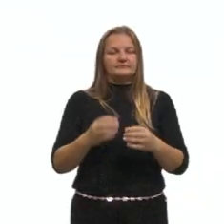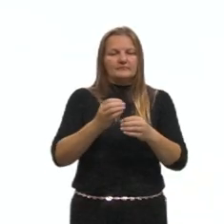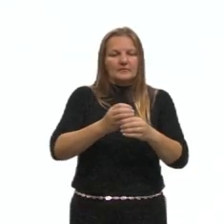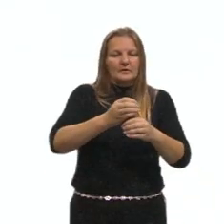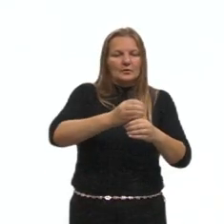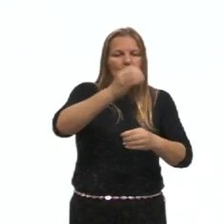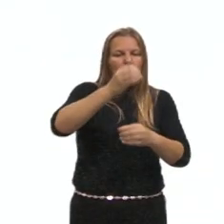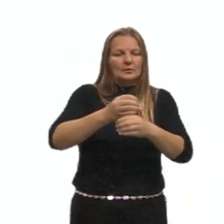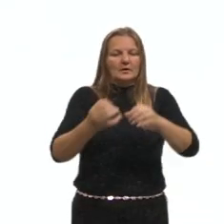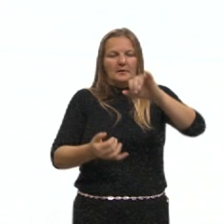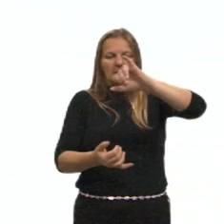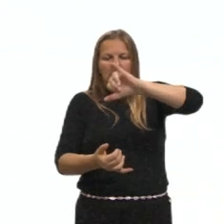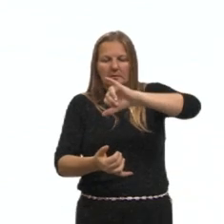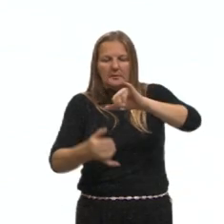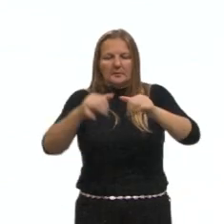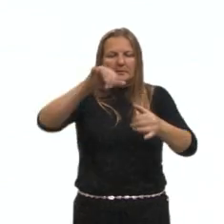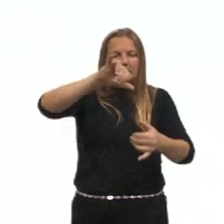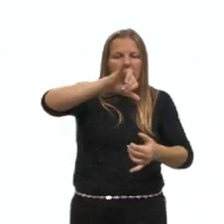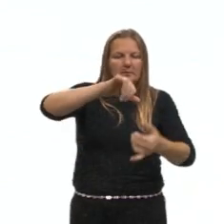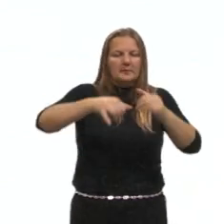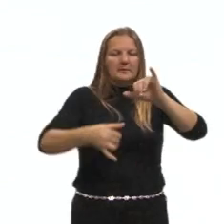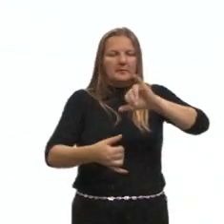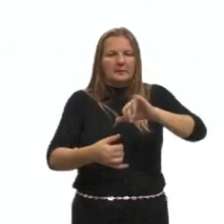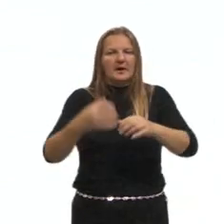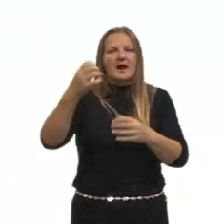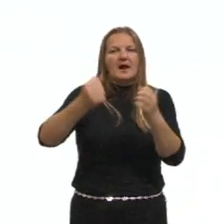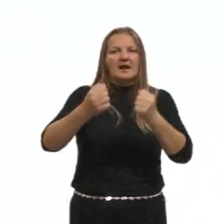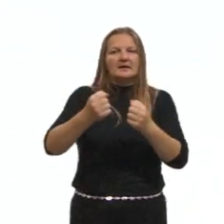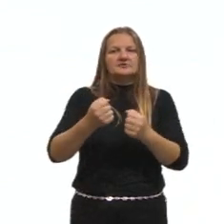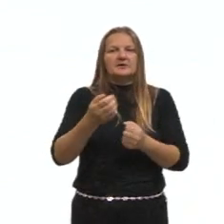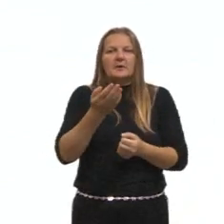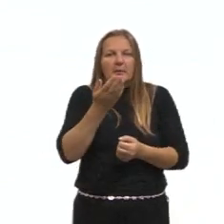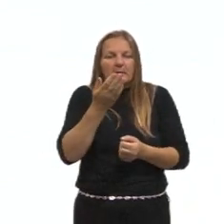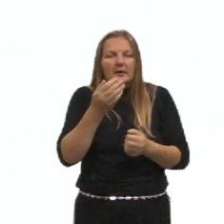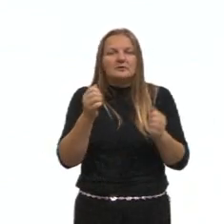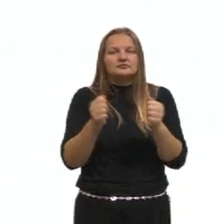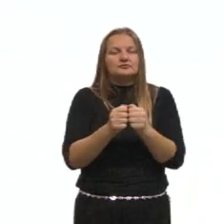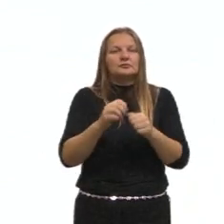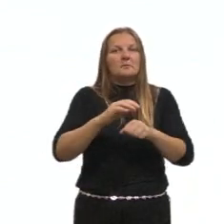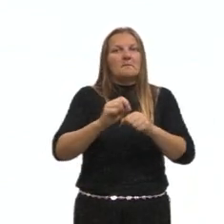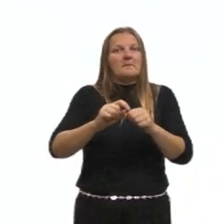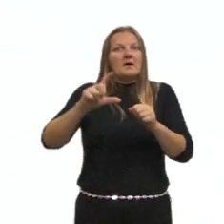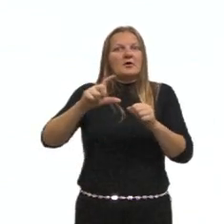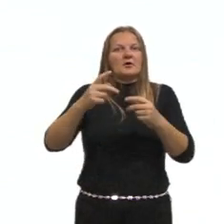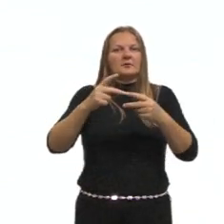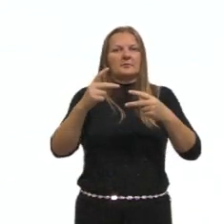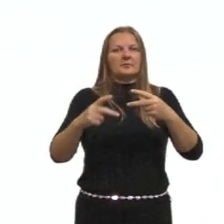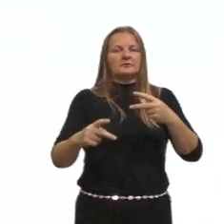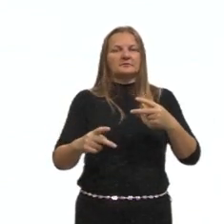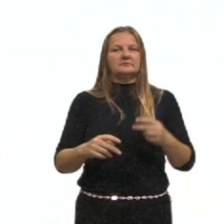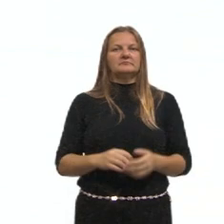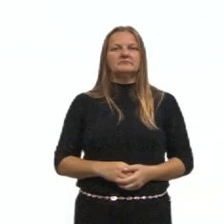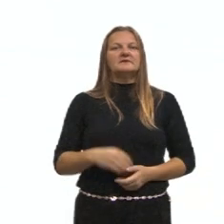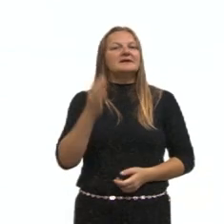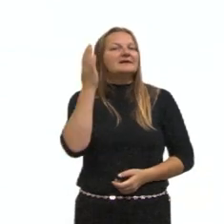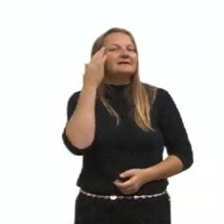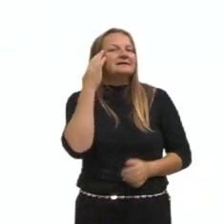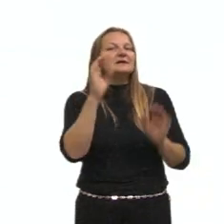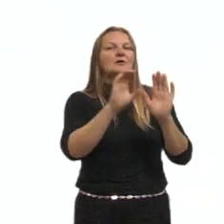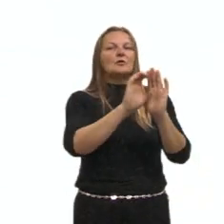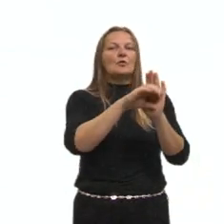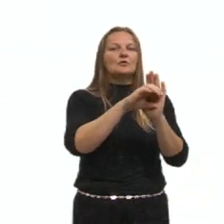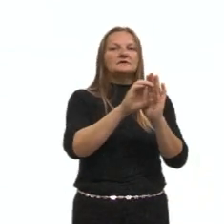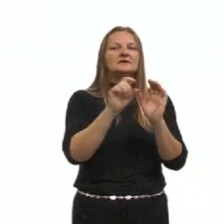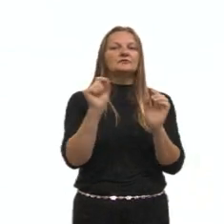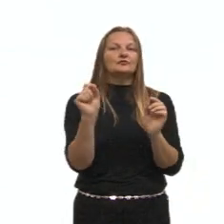ensaio 1 que tem a presença do leite em pó e maior quantidade de proteína o que que precisava saber para desenvolver essa questão as